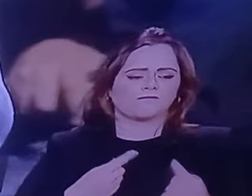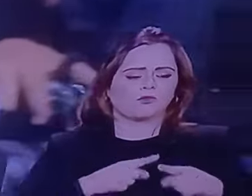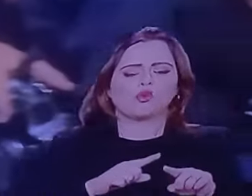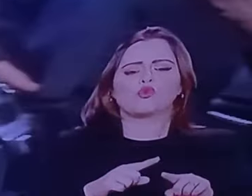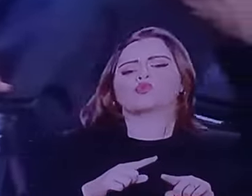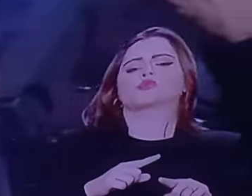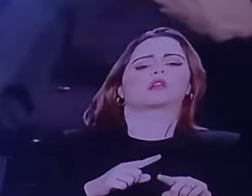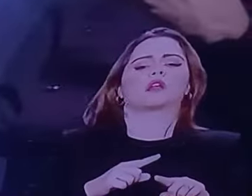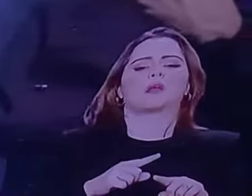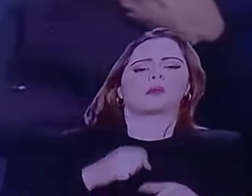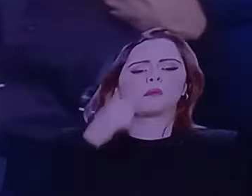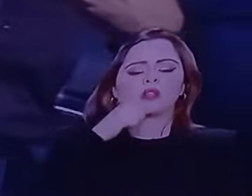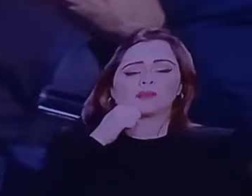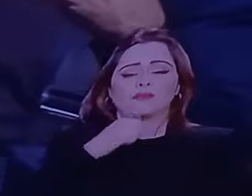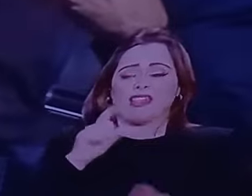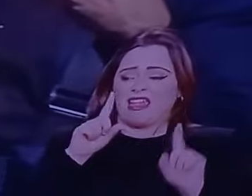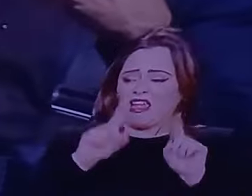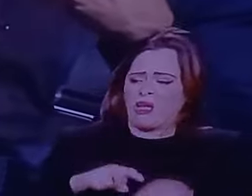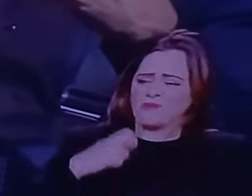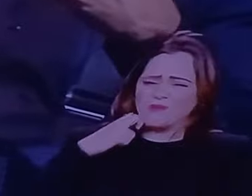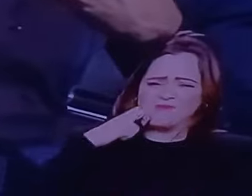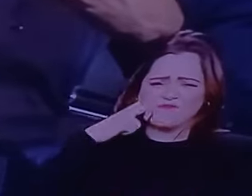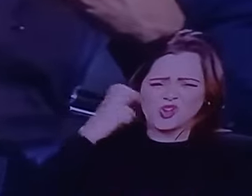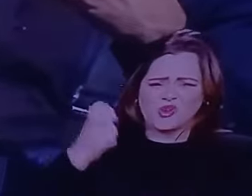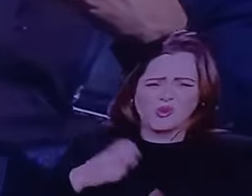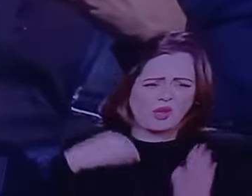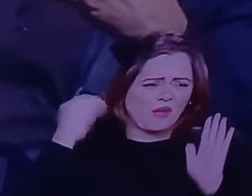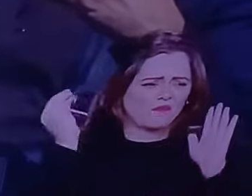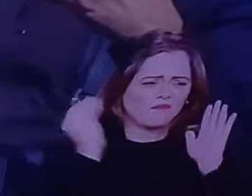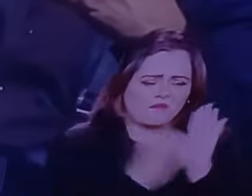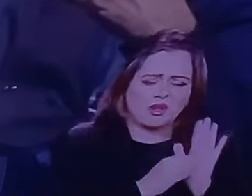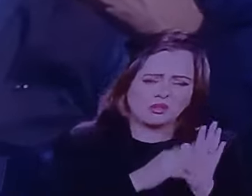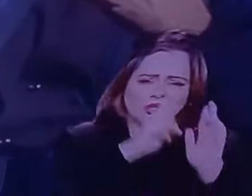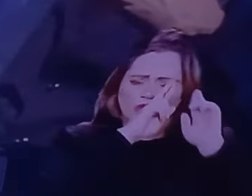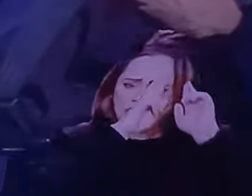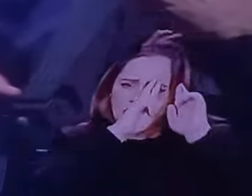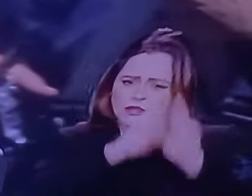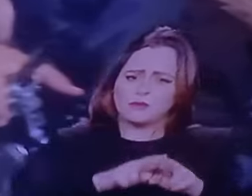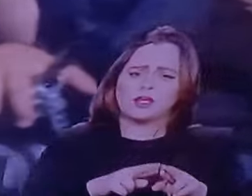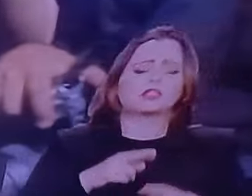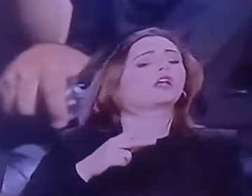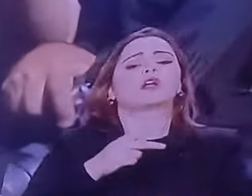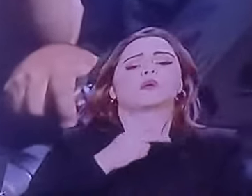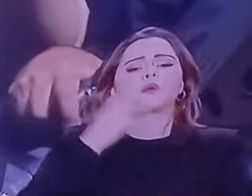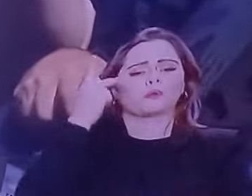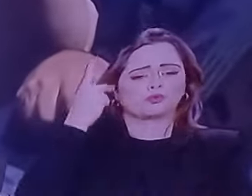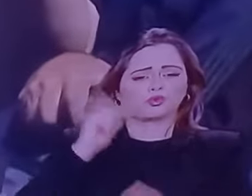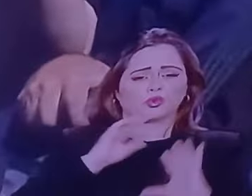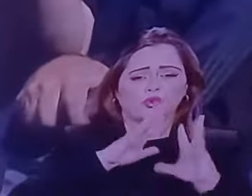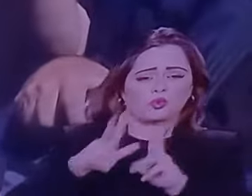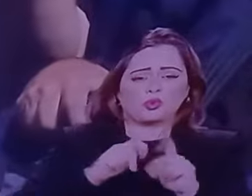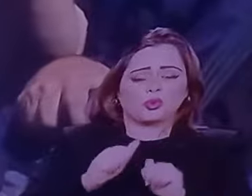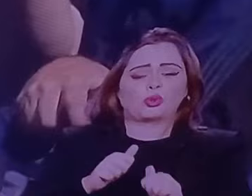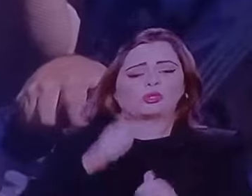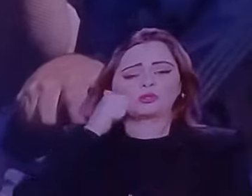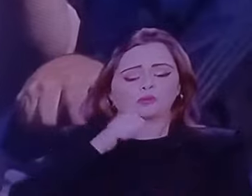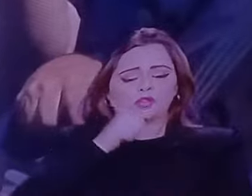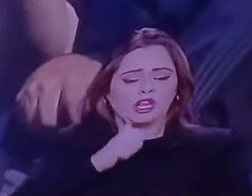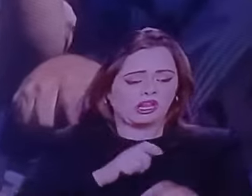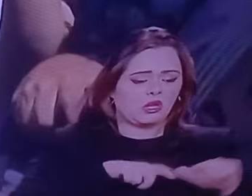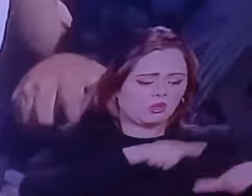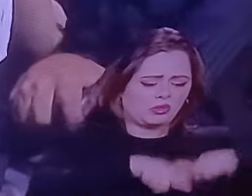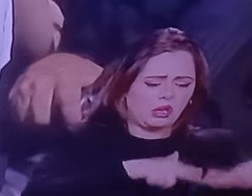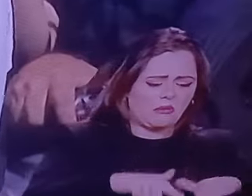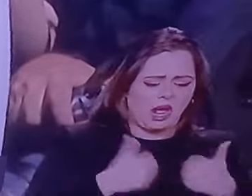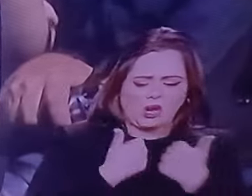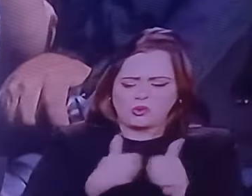É uma vergonha a falta de respeito com as nossas companheiras mulheres no local de trabalho, no